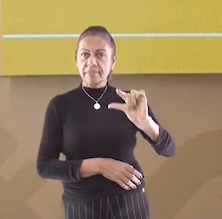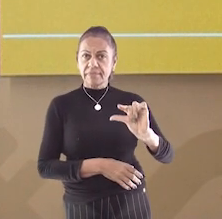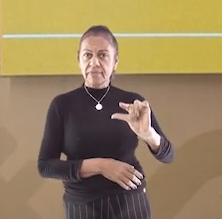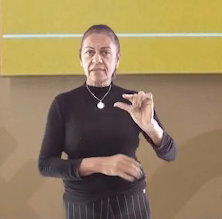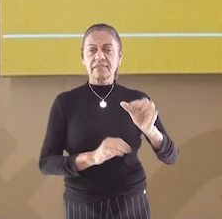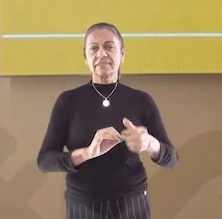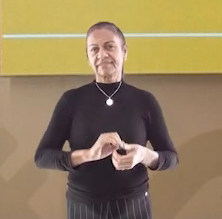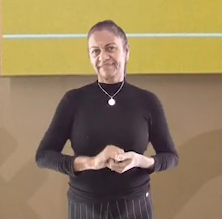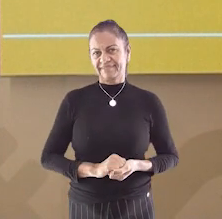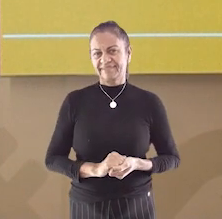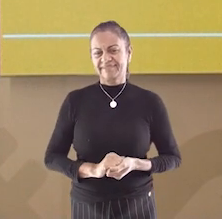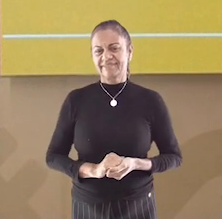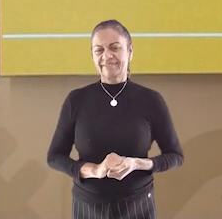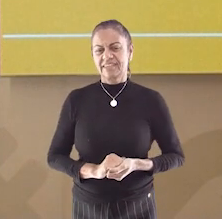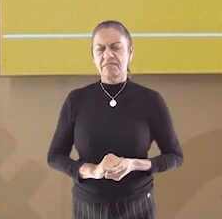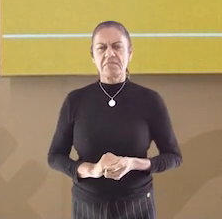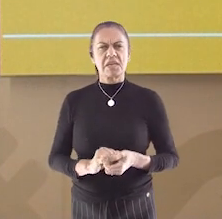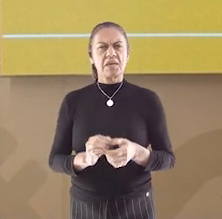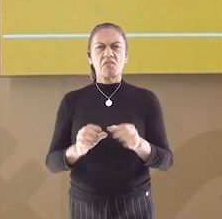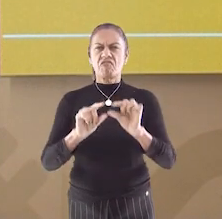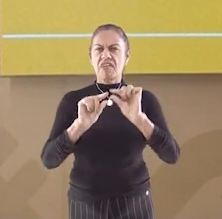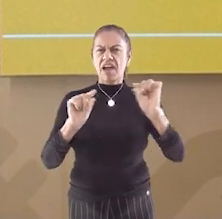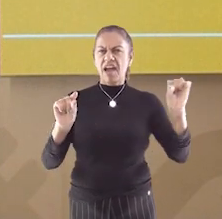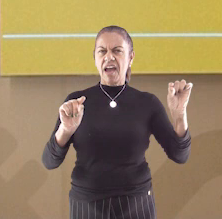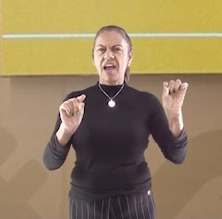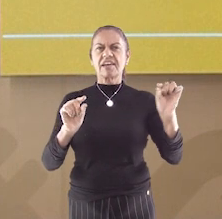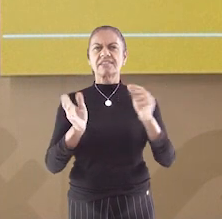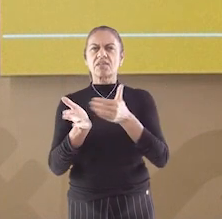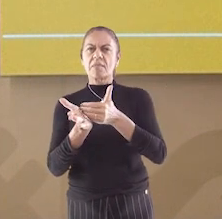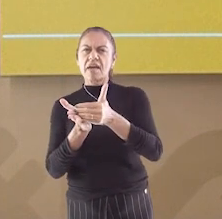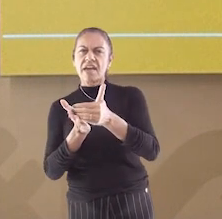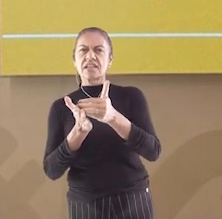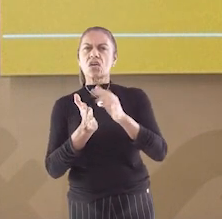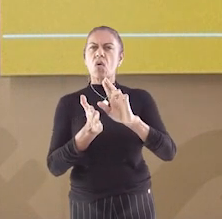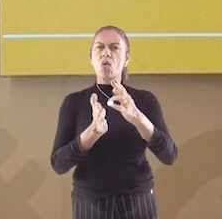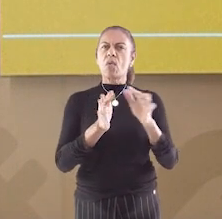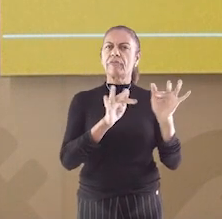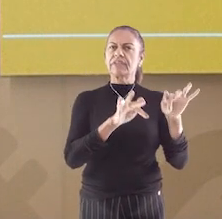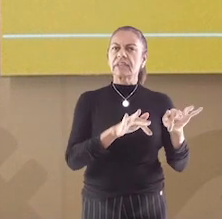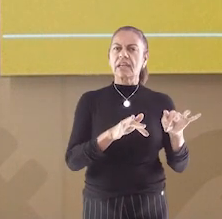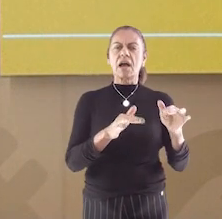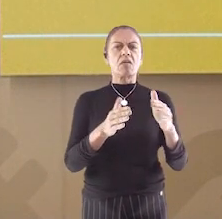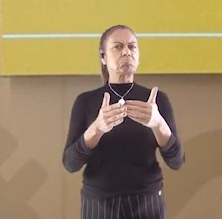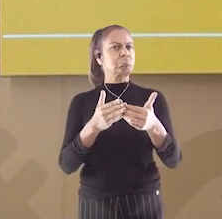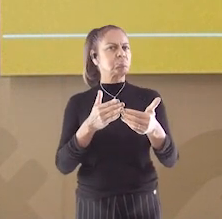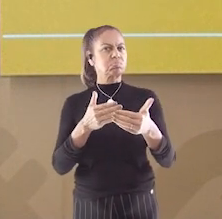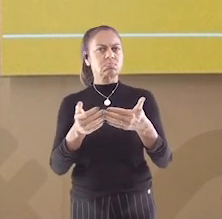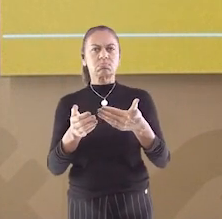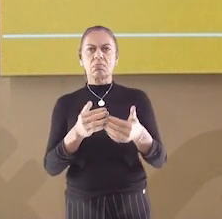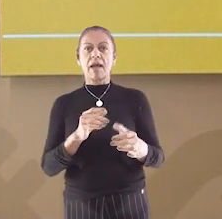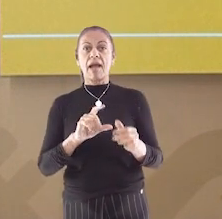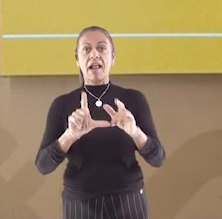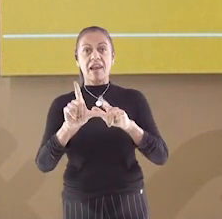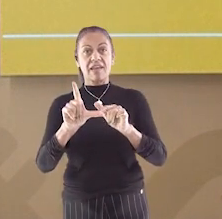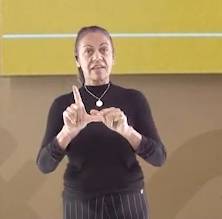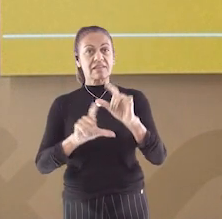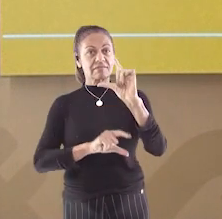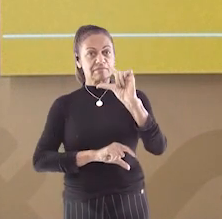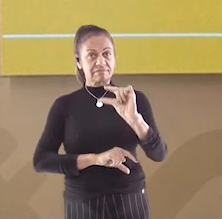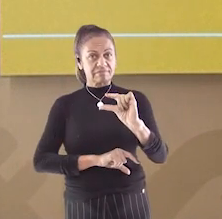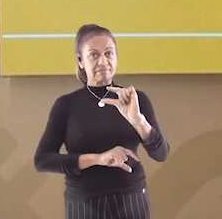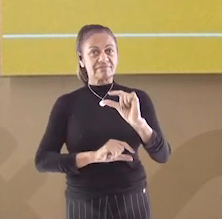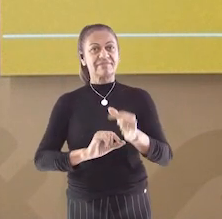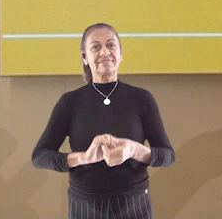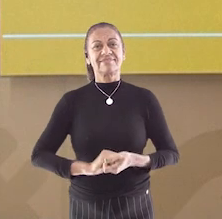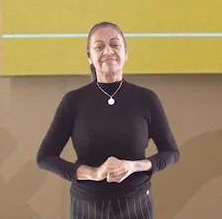minúscula, ok? Mesmo que esteja no início da frase, no meio ou no final, não importa. Elas têm que ser escritas